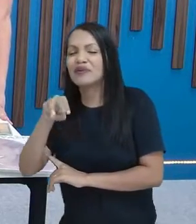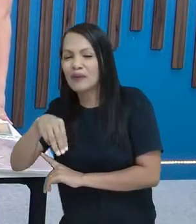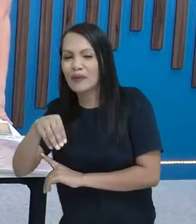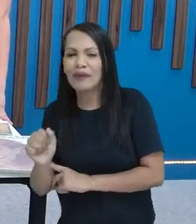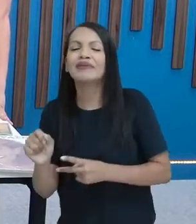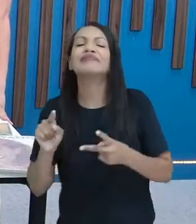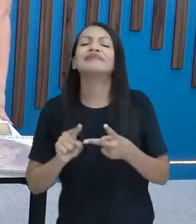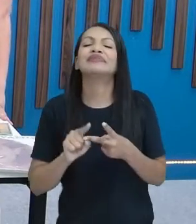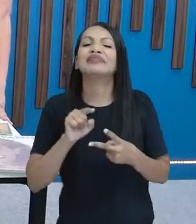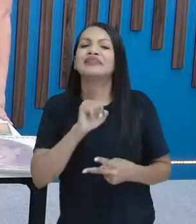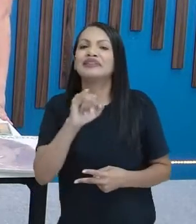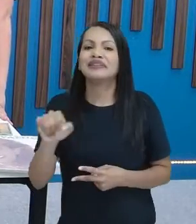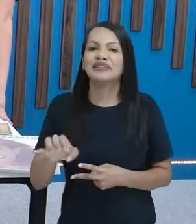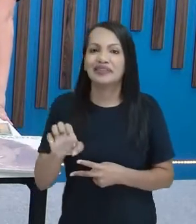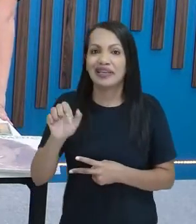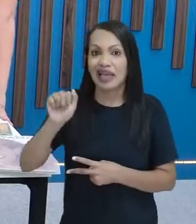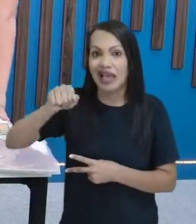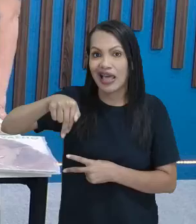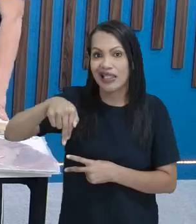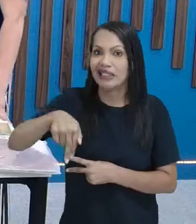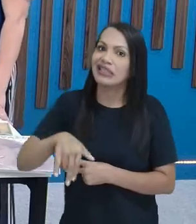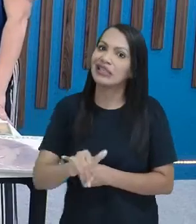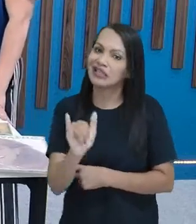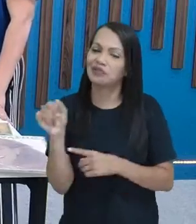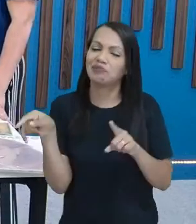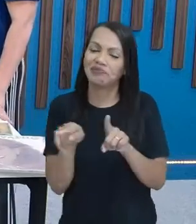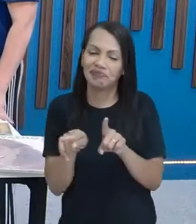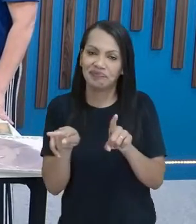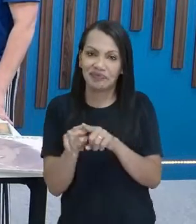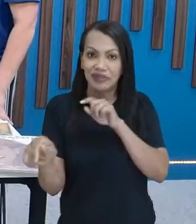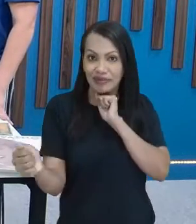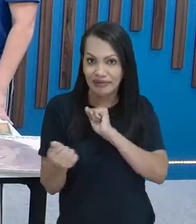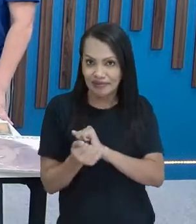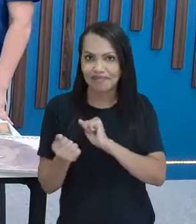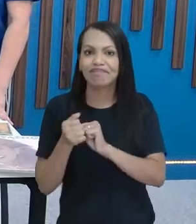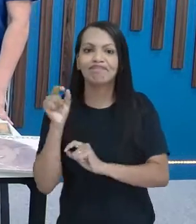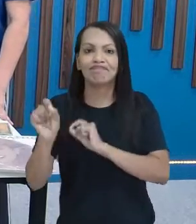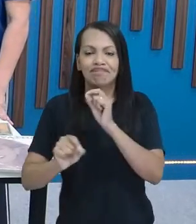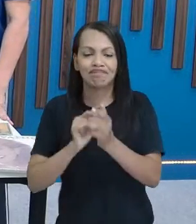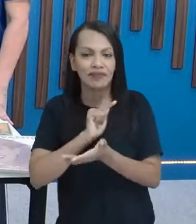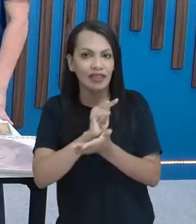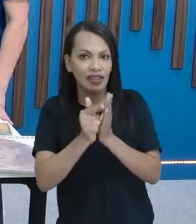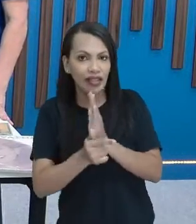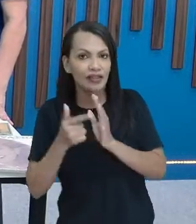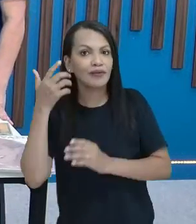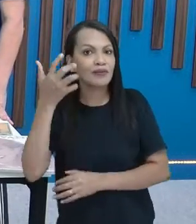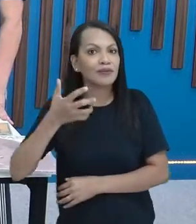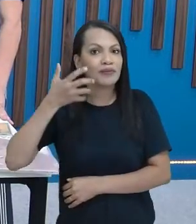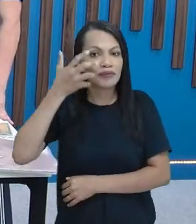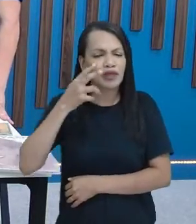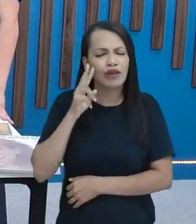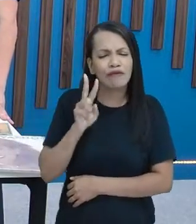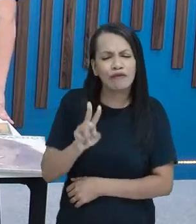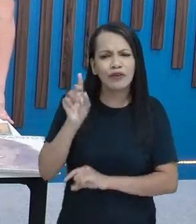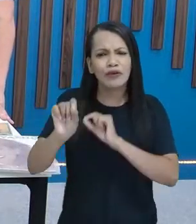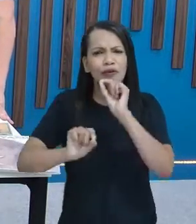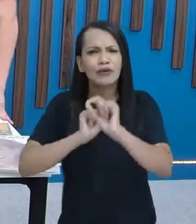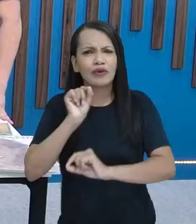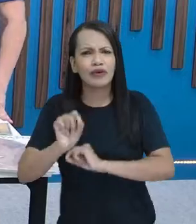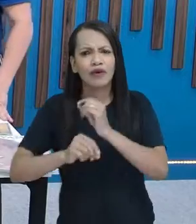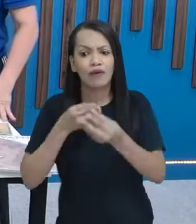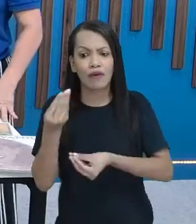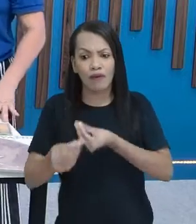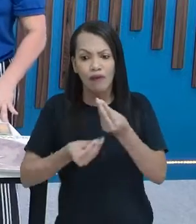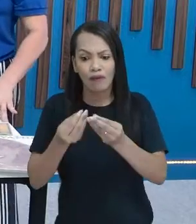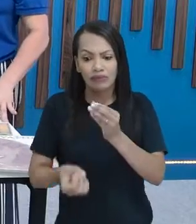Soares. A gente está conversando sobre gêneros musicais. Lá no módulo 1, a gente introduziu, viu um pouco de onde foi que surgiu